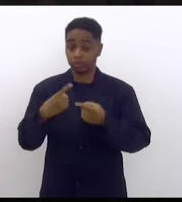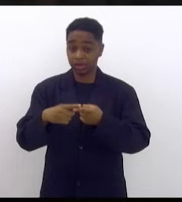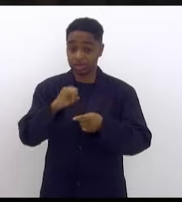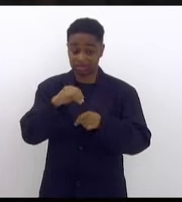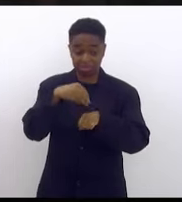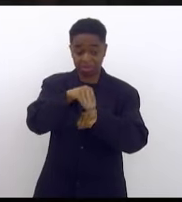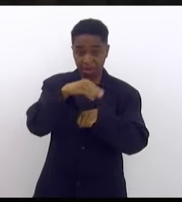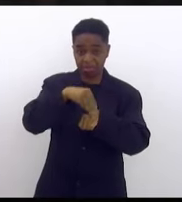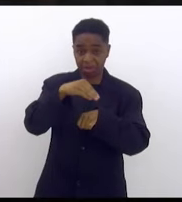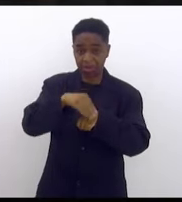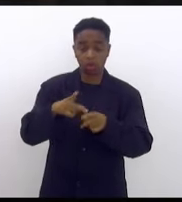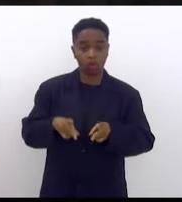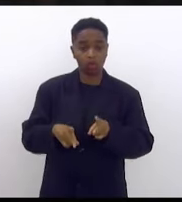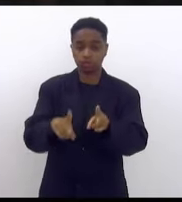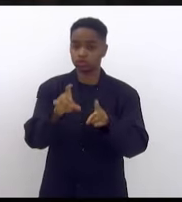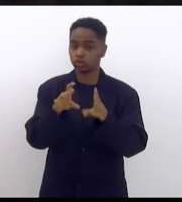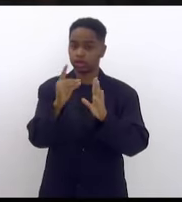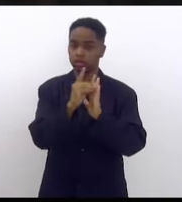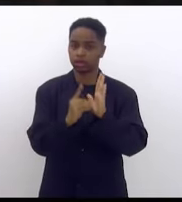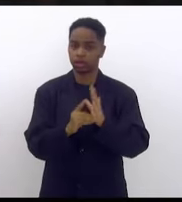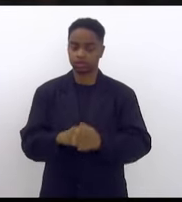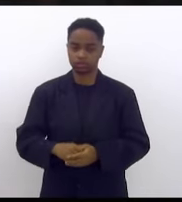continuava tudo por decreto.